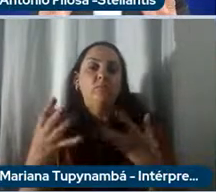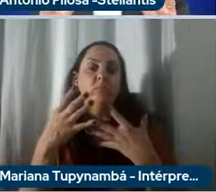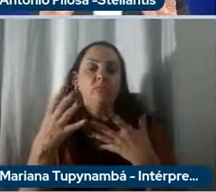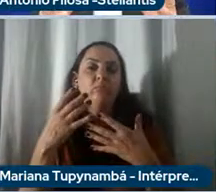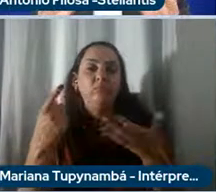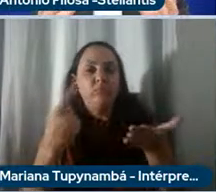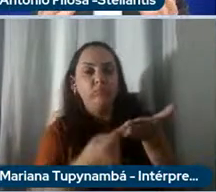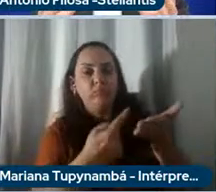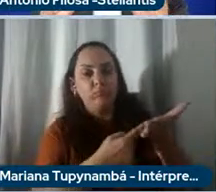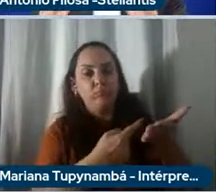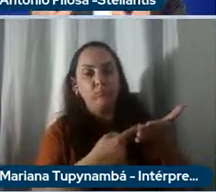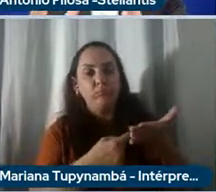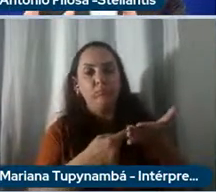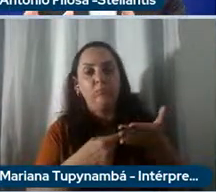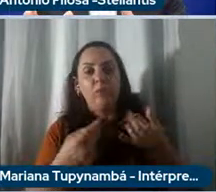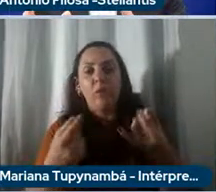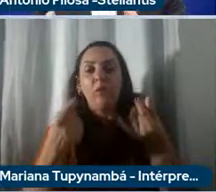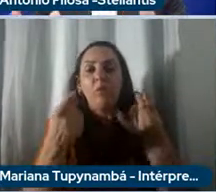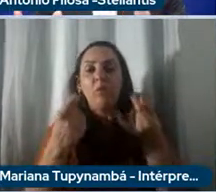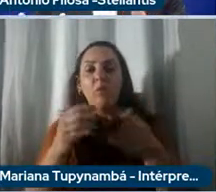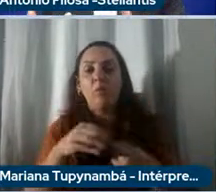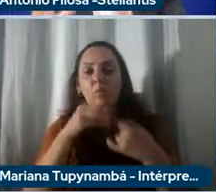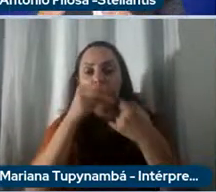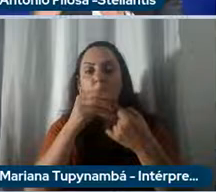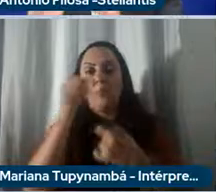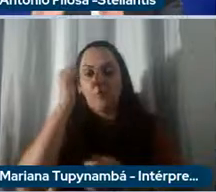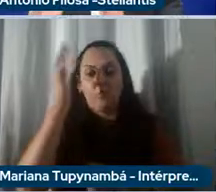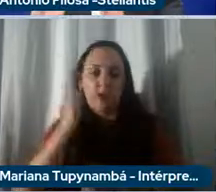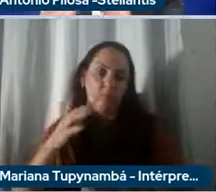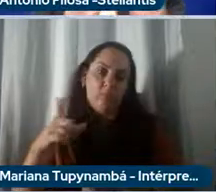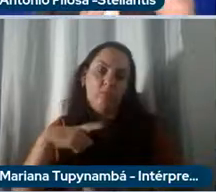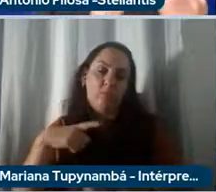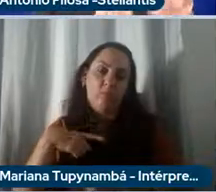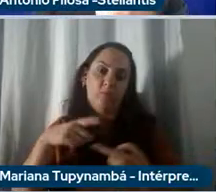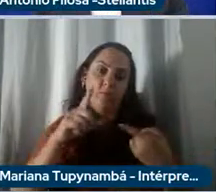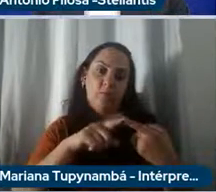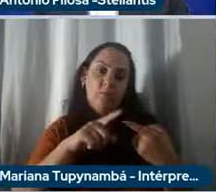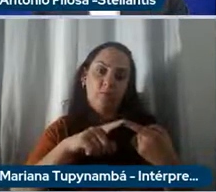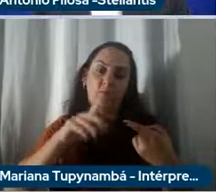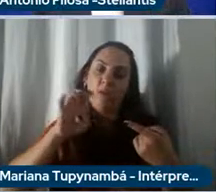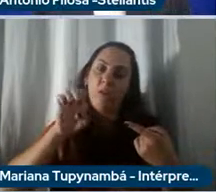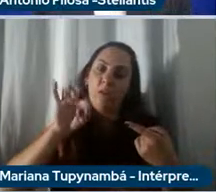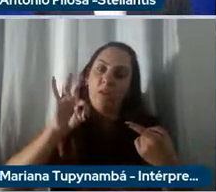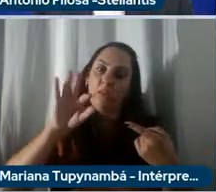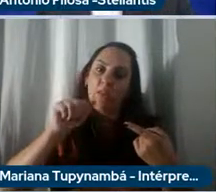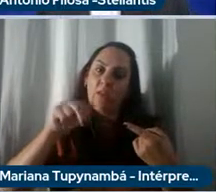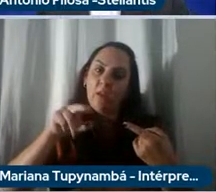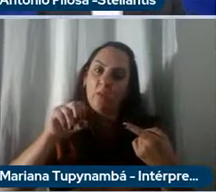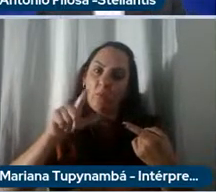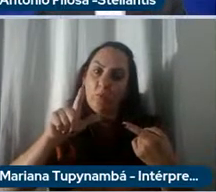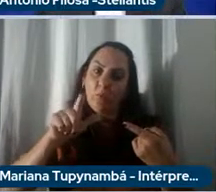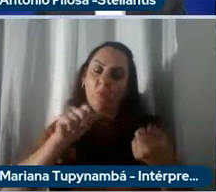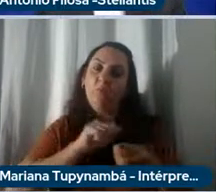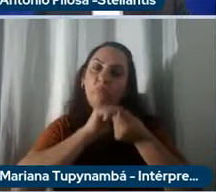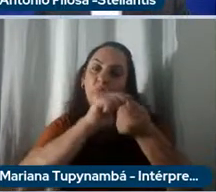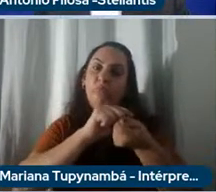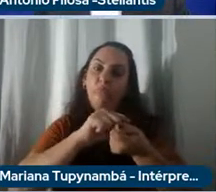combinar uma riqueza única que o Brasil tem, que o etanol, com tecnologia de eletrificação.